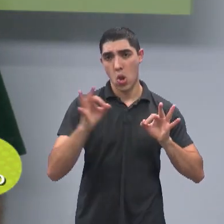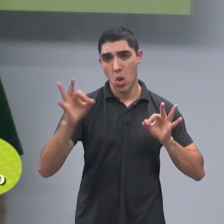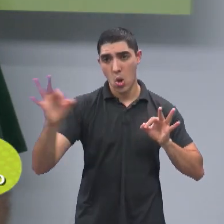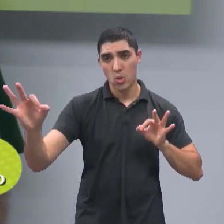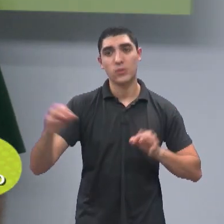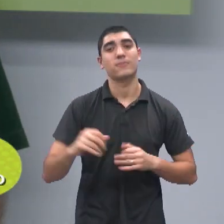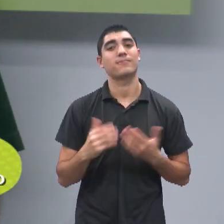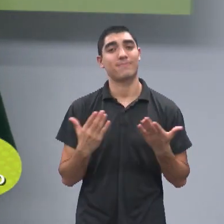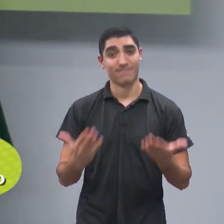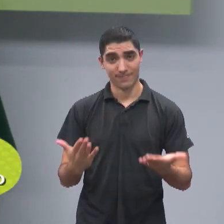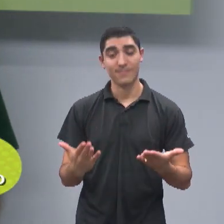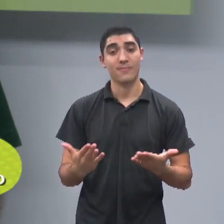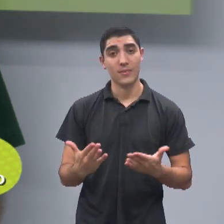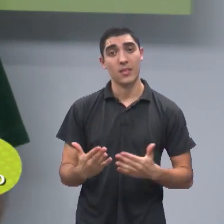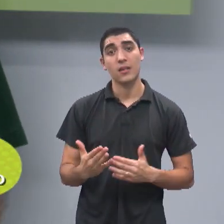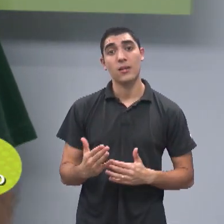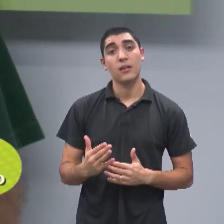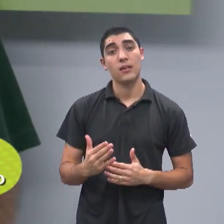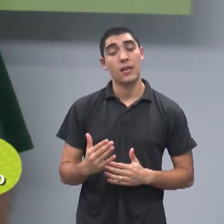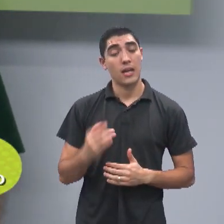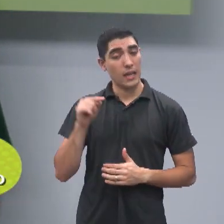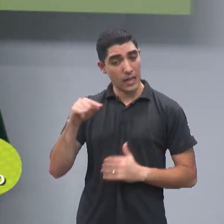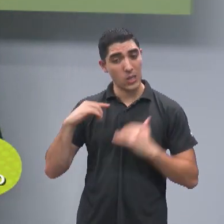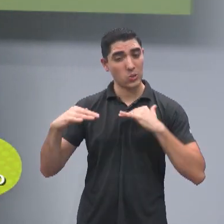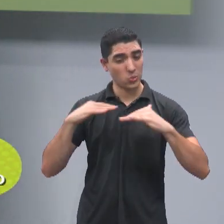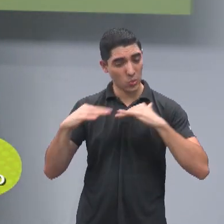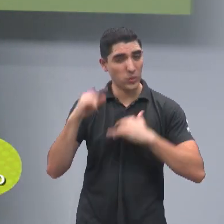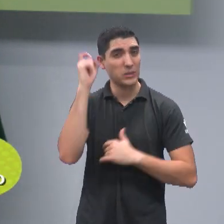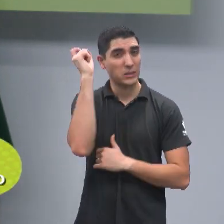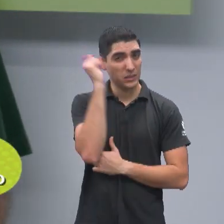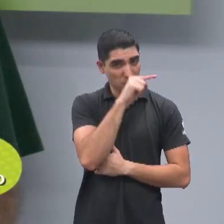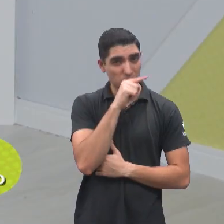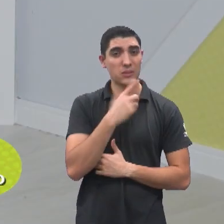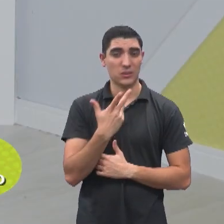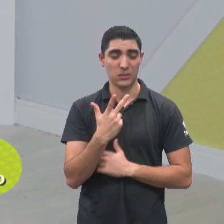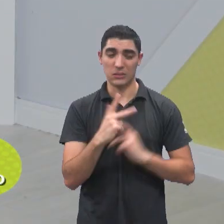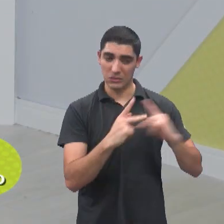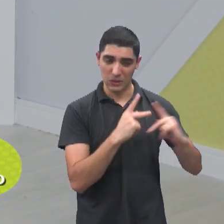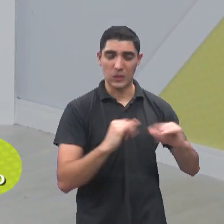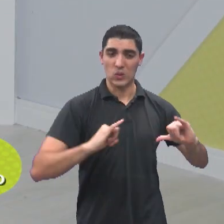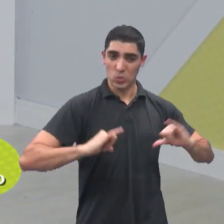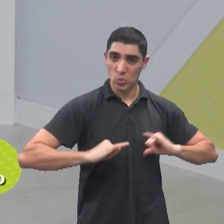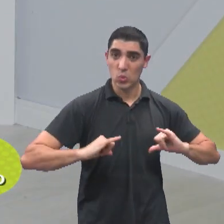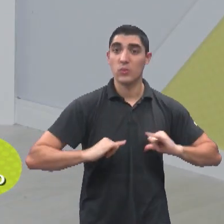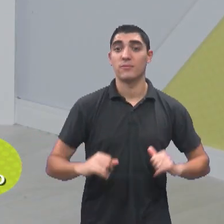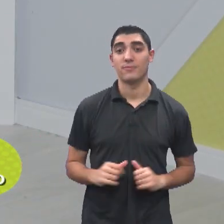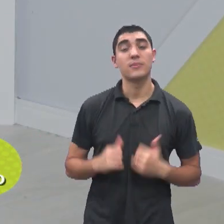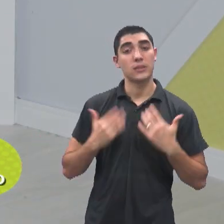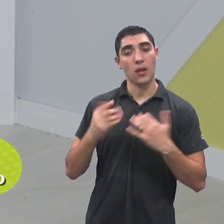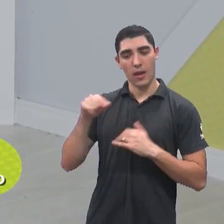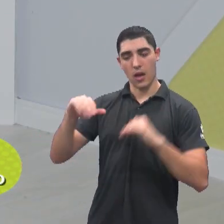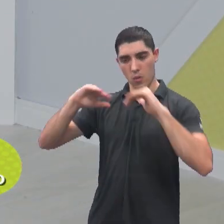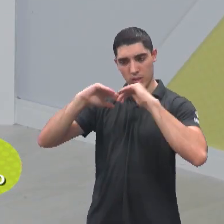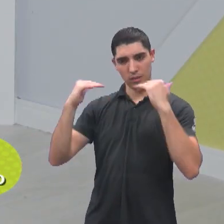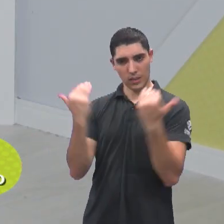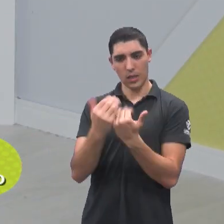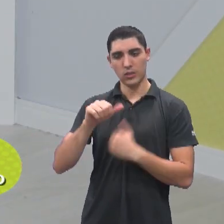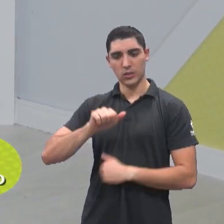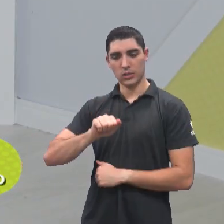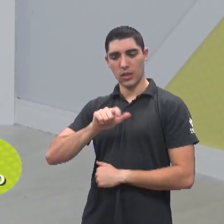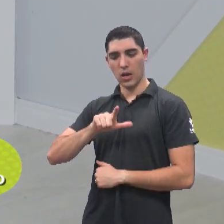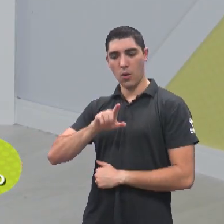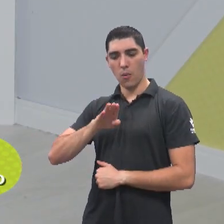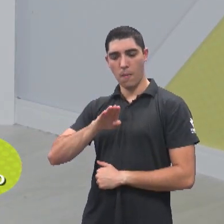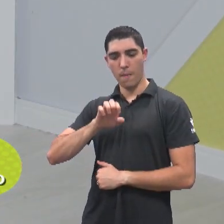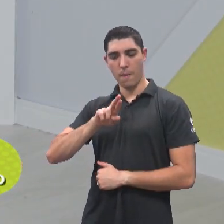voo rasteiro de ônibus, 14 horas. Então, um jogo já complicado, começa complicado na viagem. Exatamente. Esse estádio aí, o Carlos Alberto Costa Neto, é na cidade de